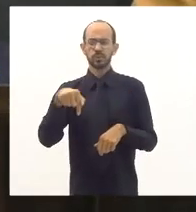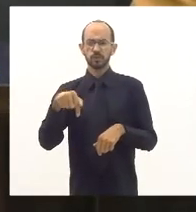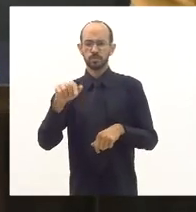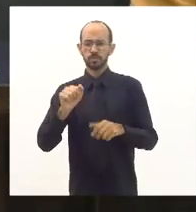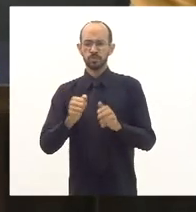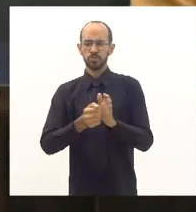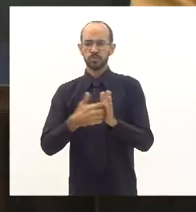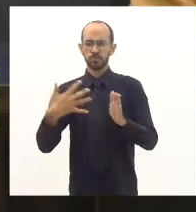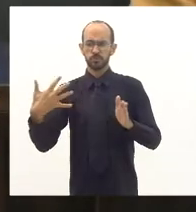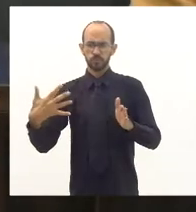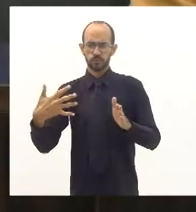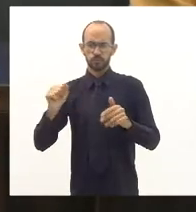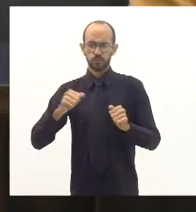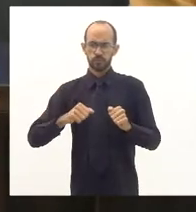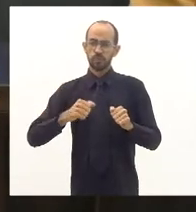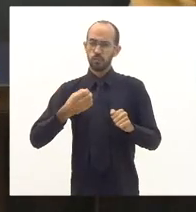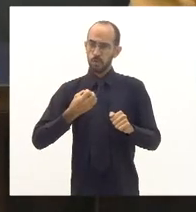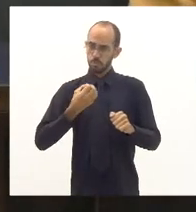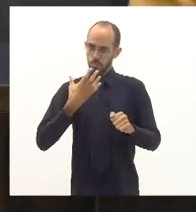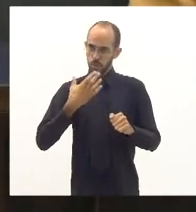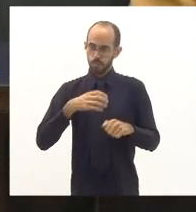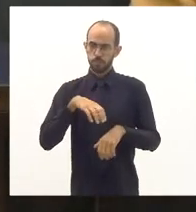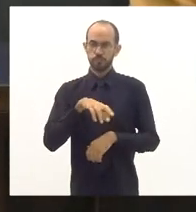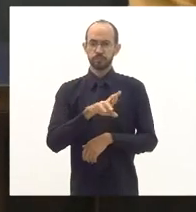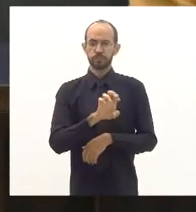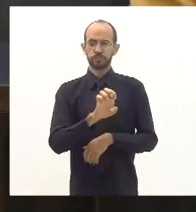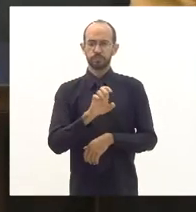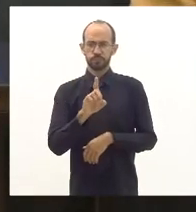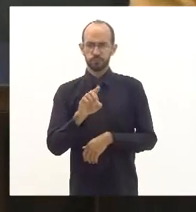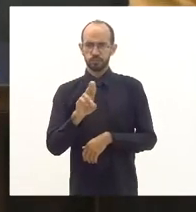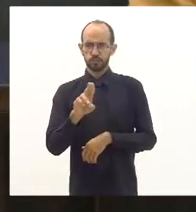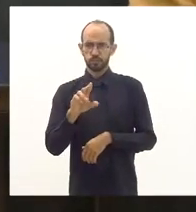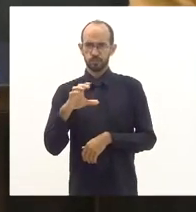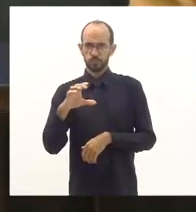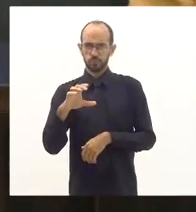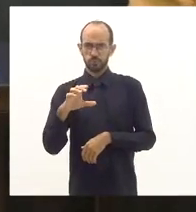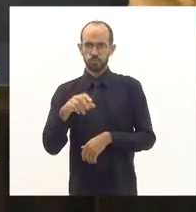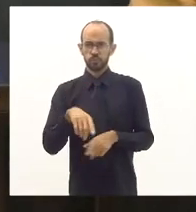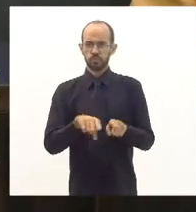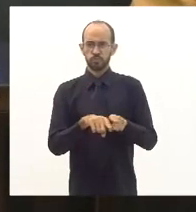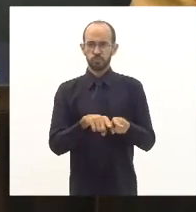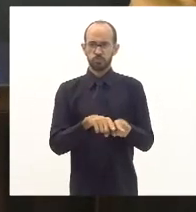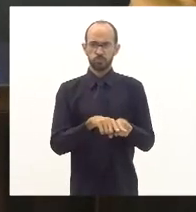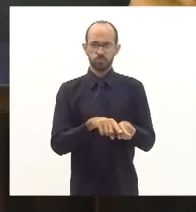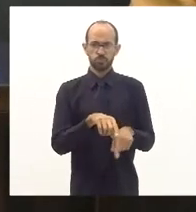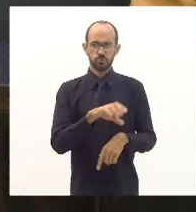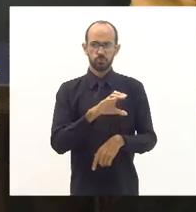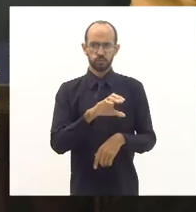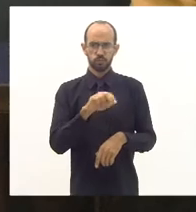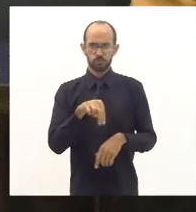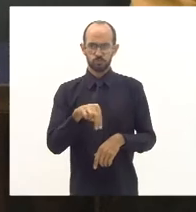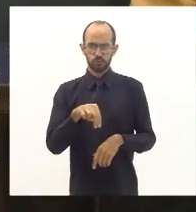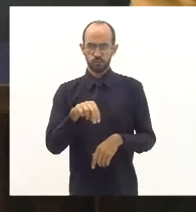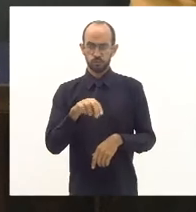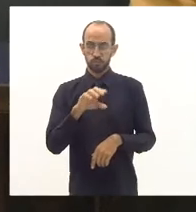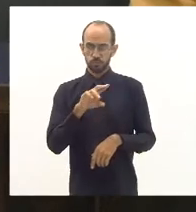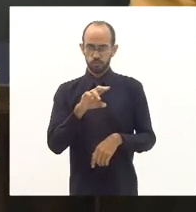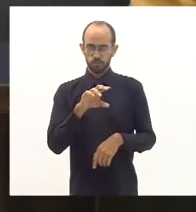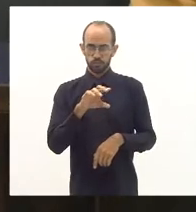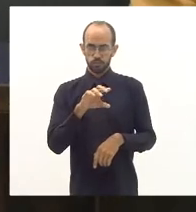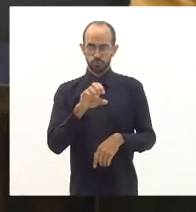empresas poluidoras, por exemplo, a Reduc, a CSN. Um TAC da Reduc foi de